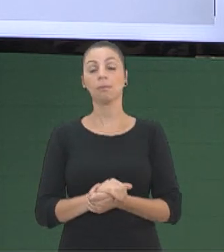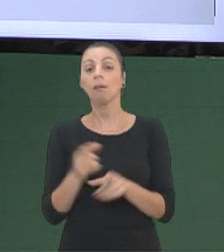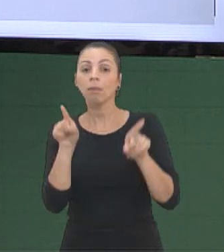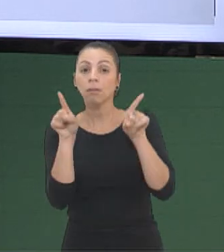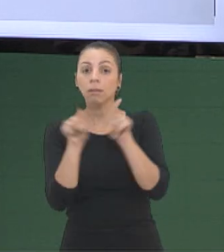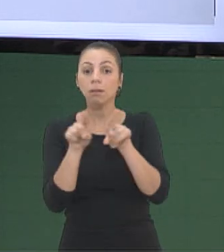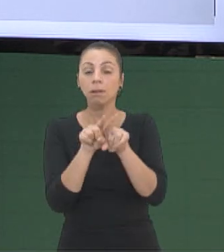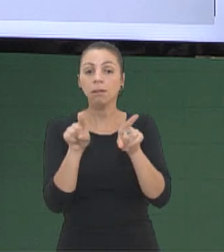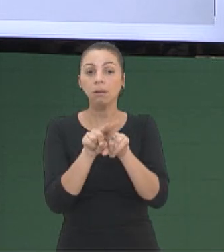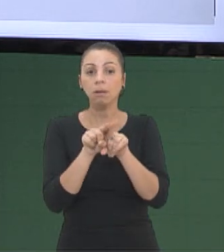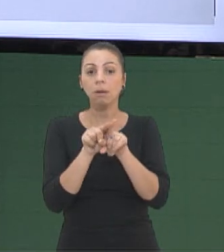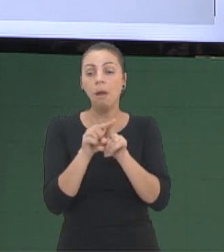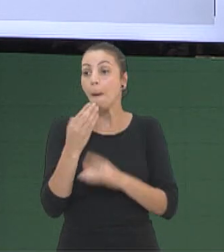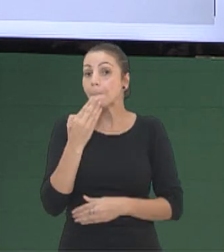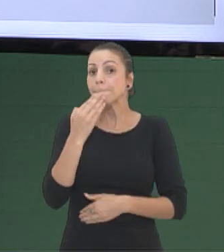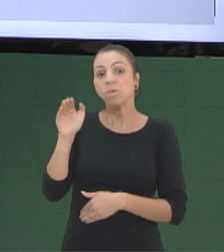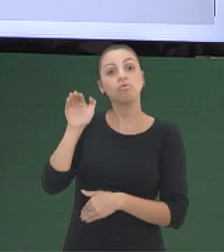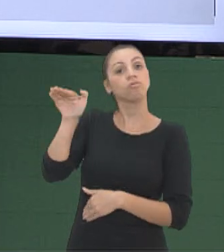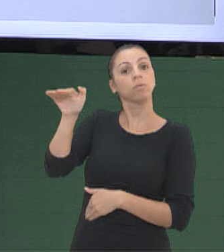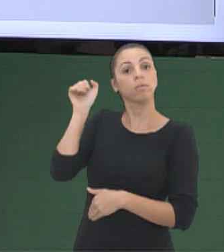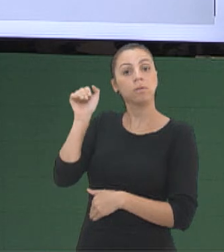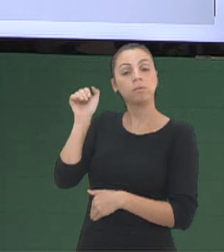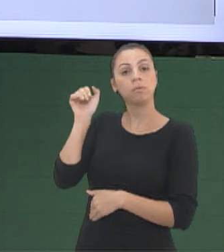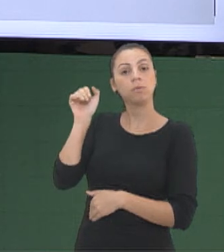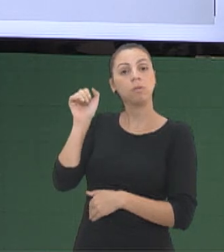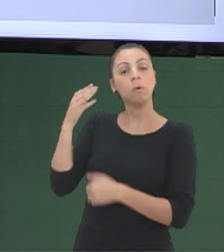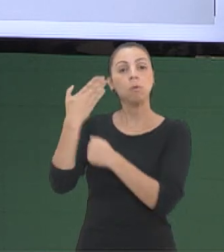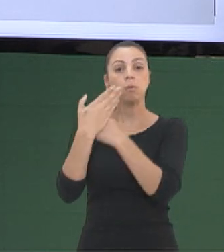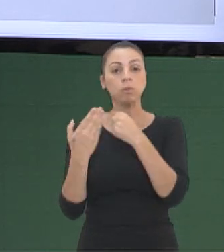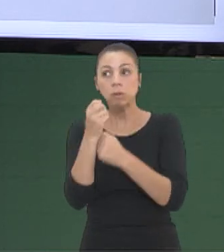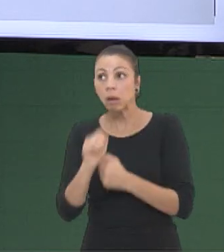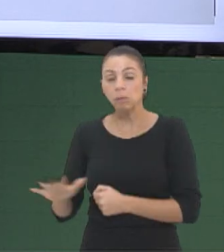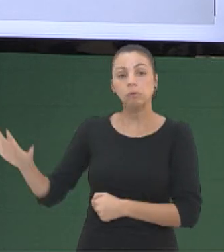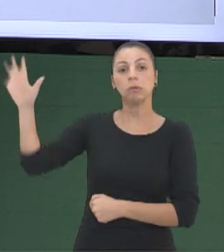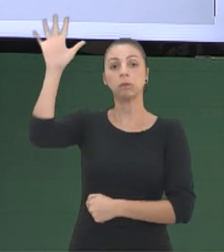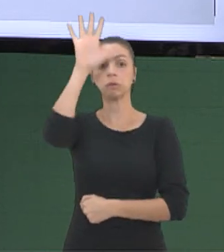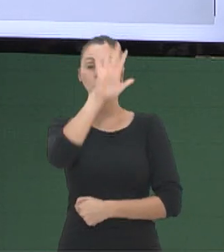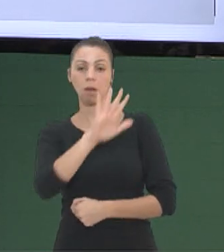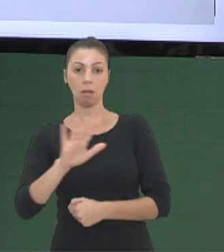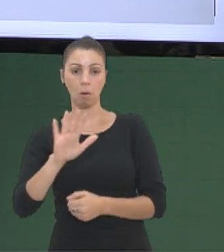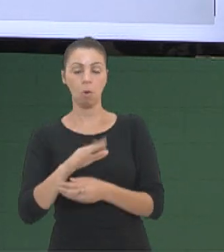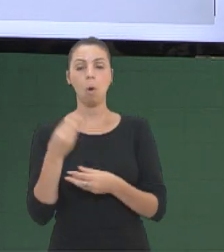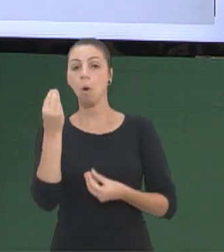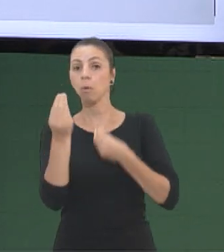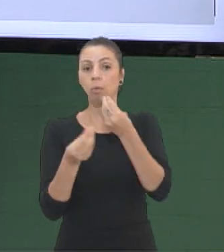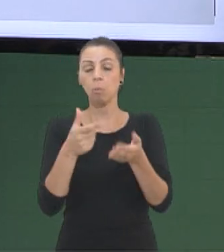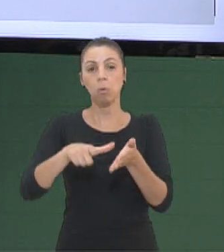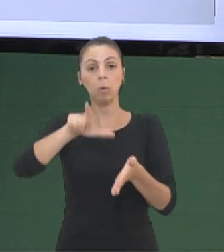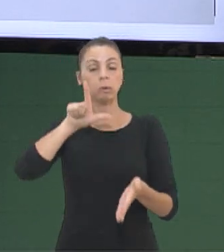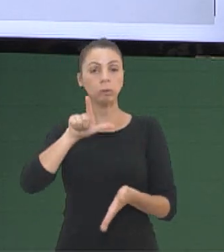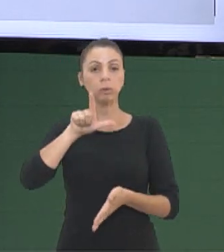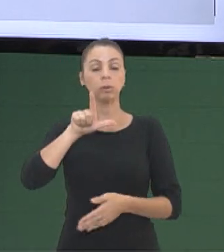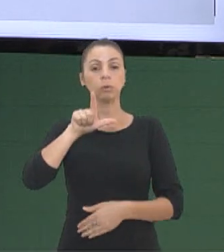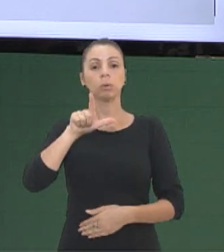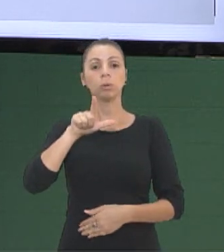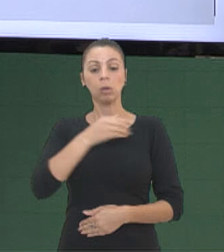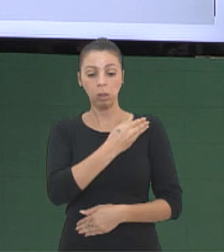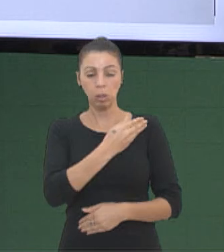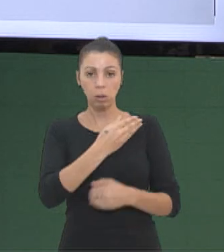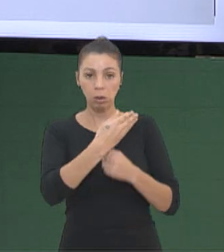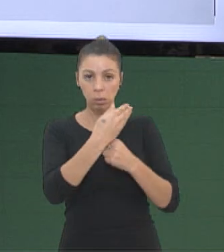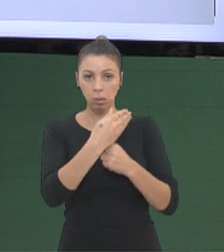também sobre a convocação dos Estados Gerais. Como o Antigo Regime ele privilegiava primeiro e